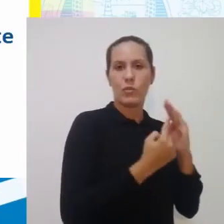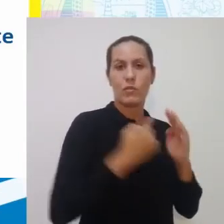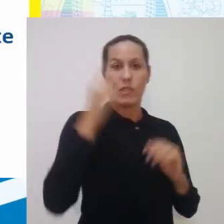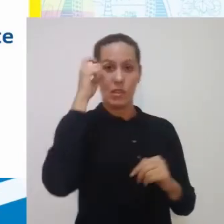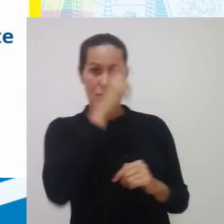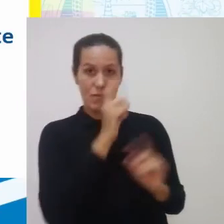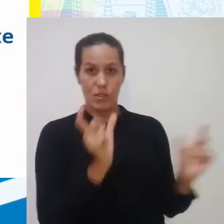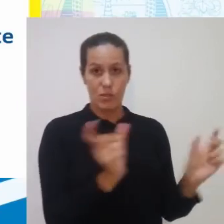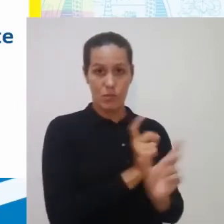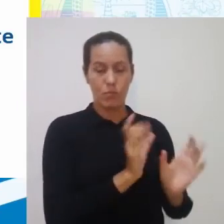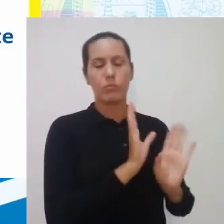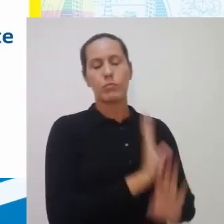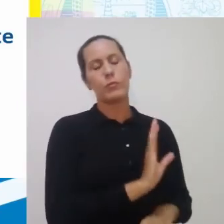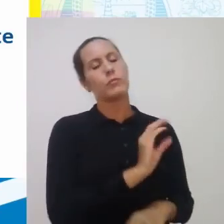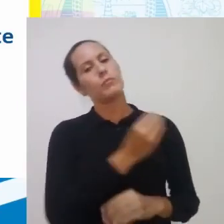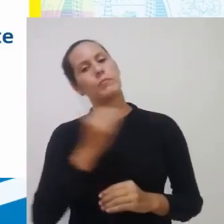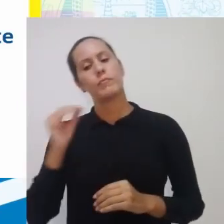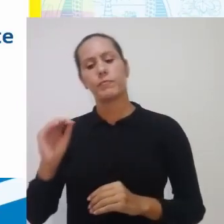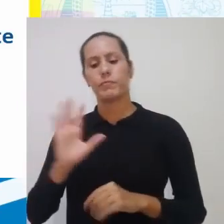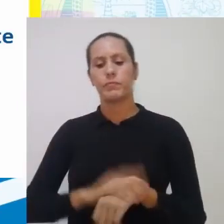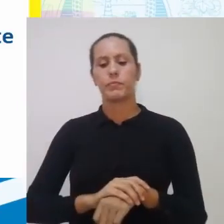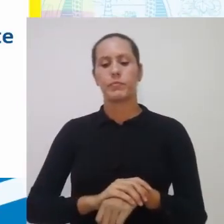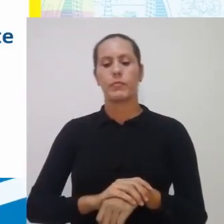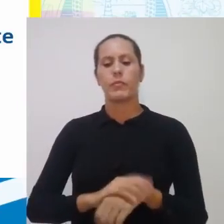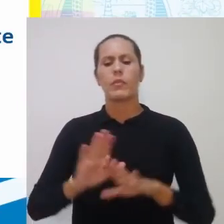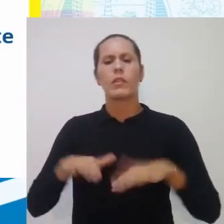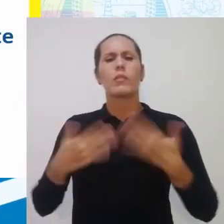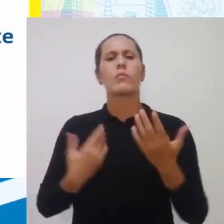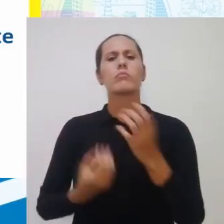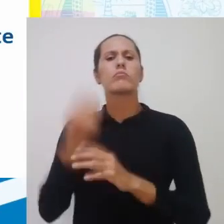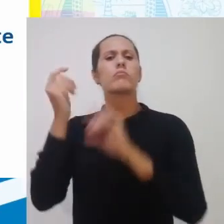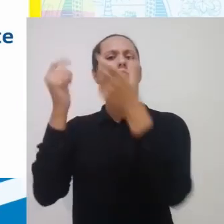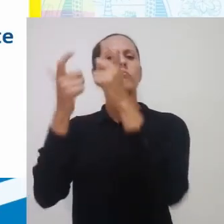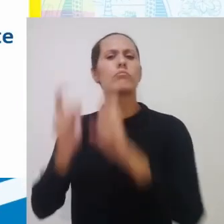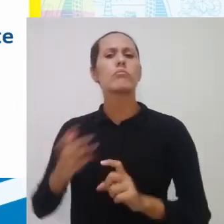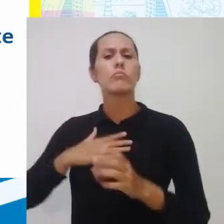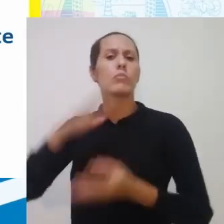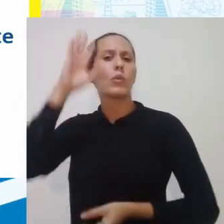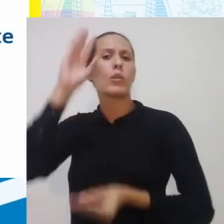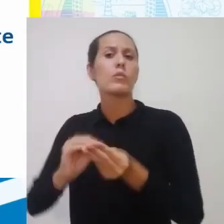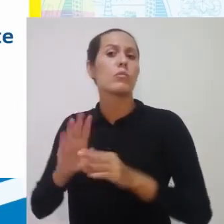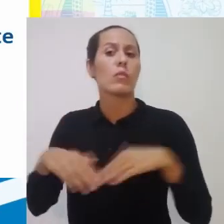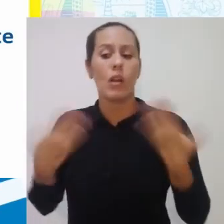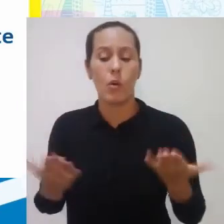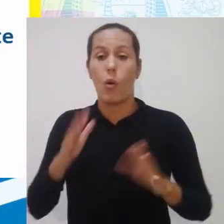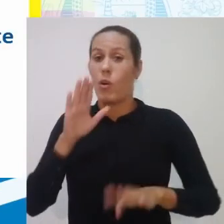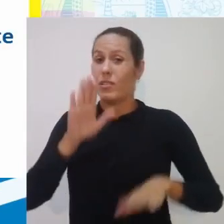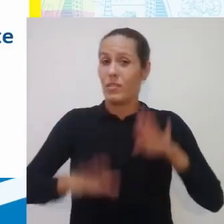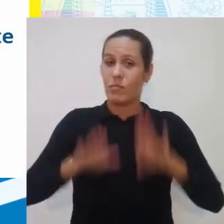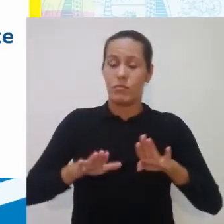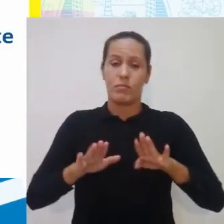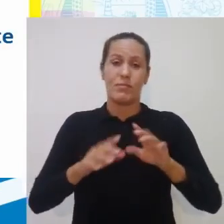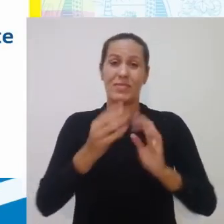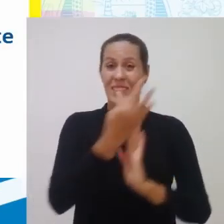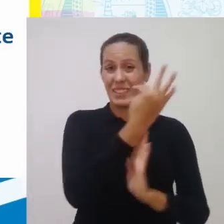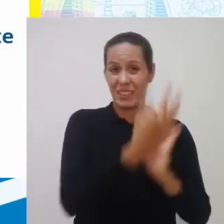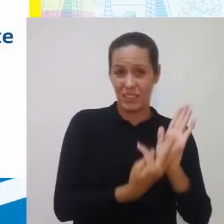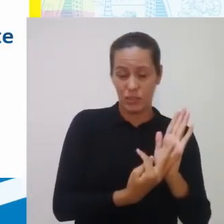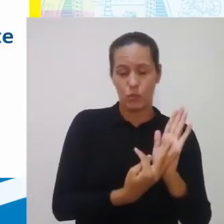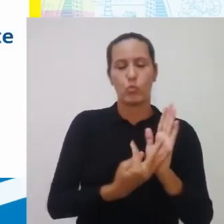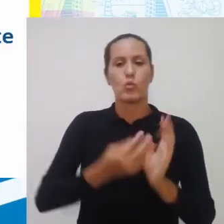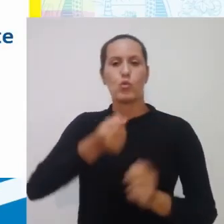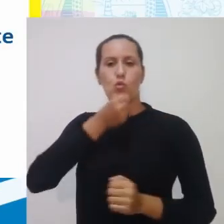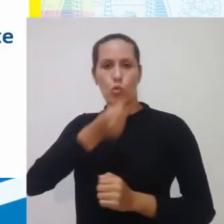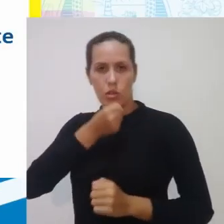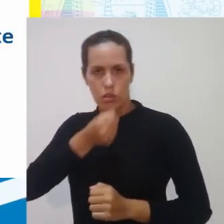ser difícil. Qual é a melhor estrutura para o meu resumo? Depende do texto. Para textos jornalísticos, que em geral